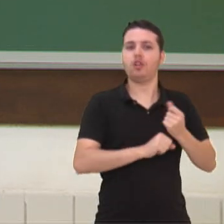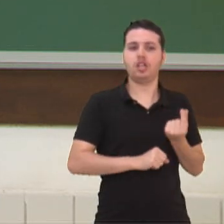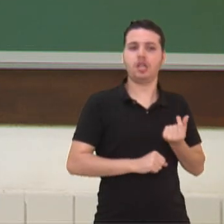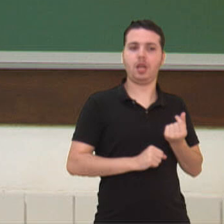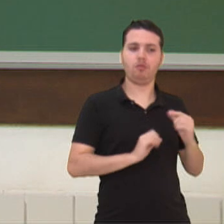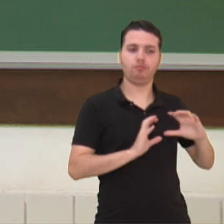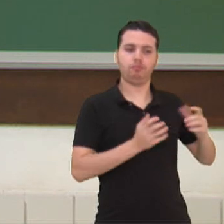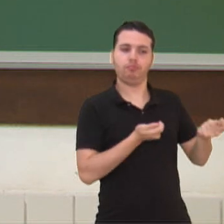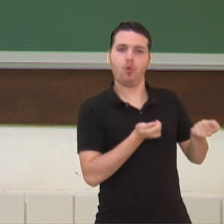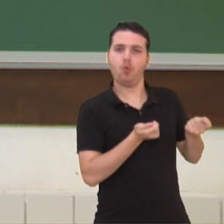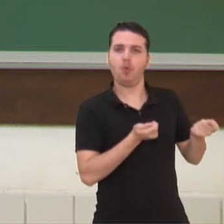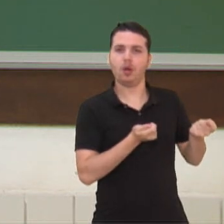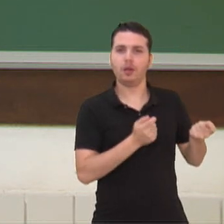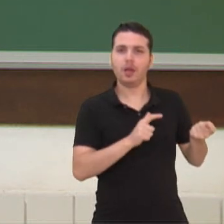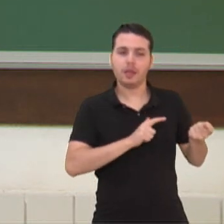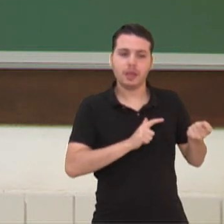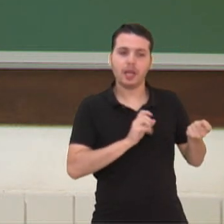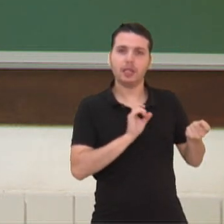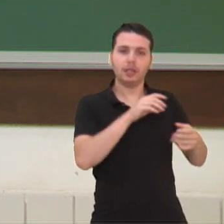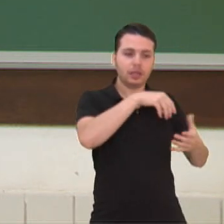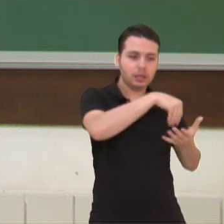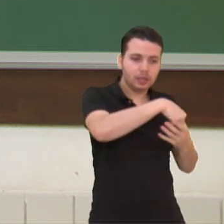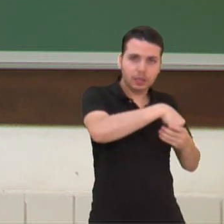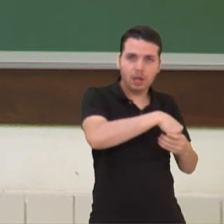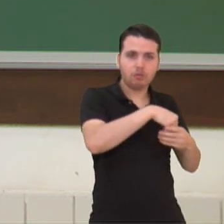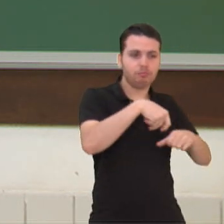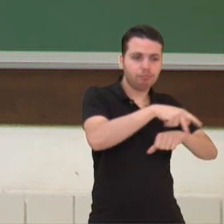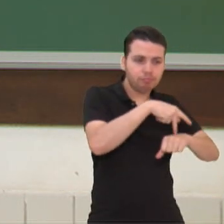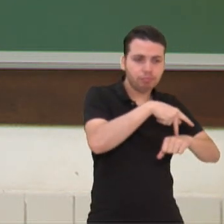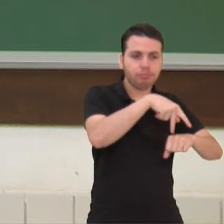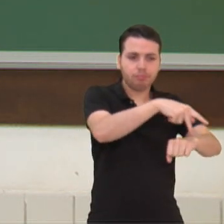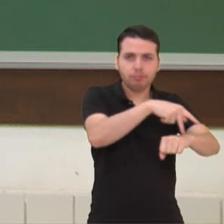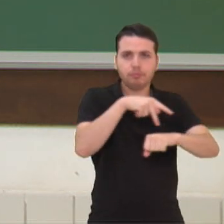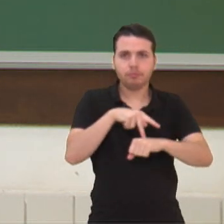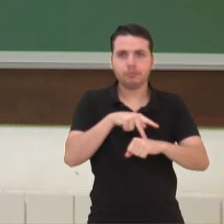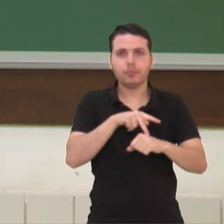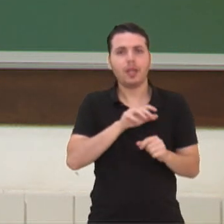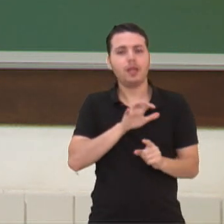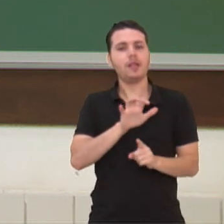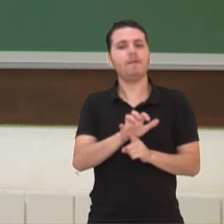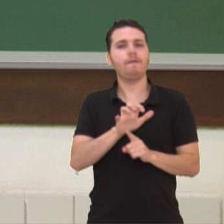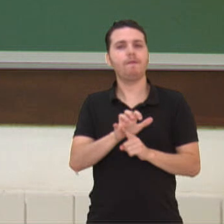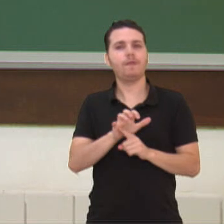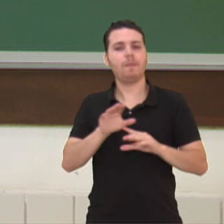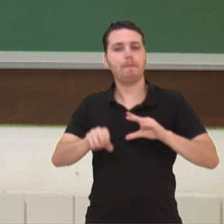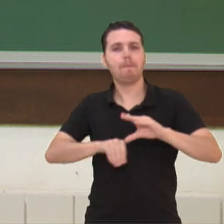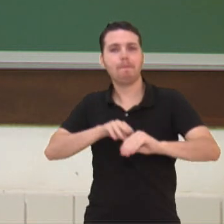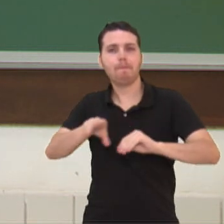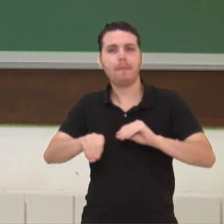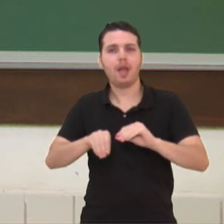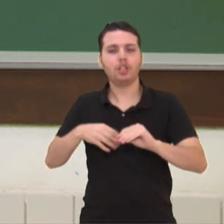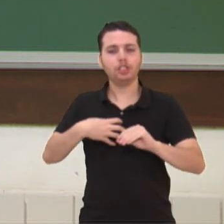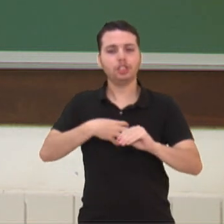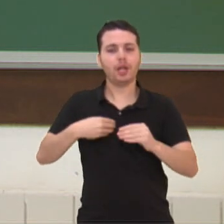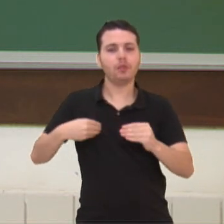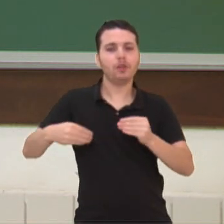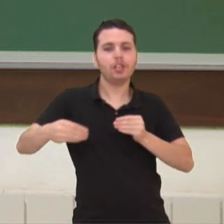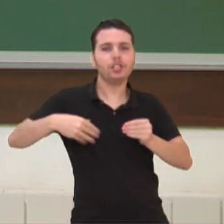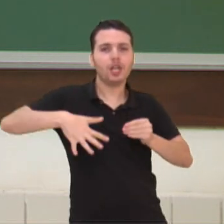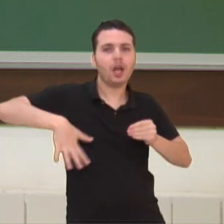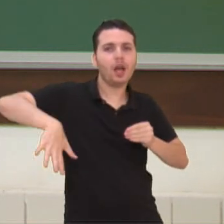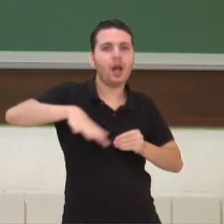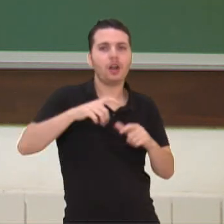descentralização, se instalam em alguns países e ali acabam interferindo na dinâmica local não tão positivamente quanto